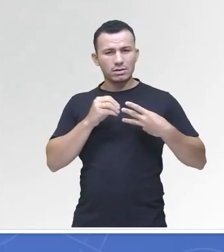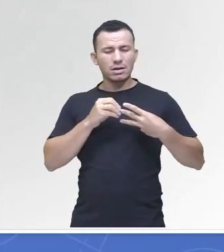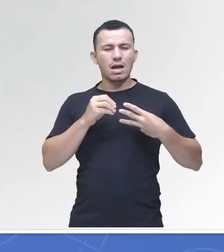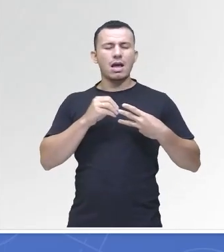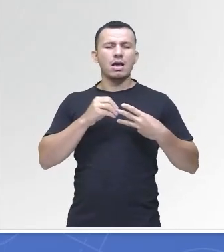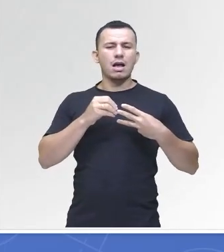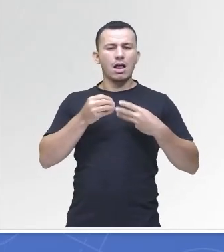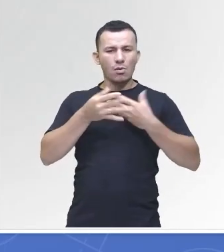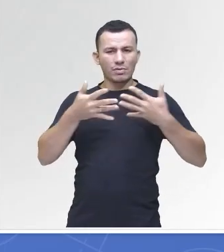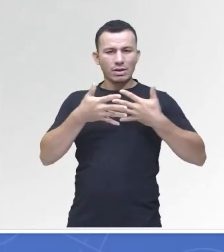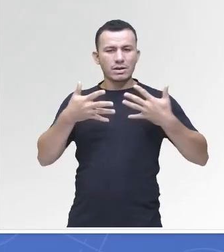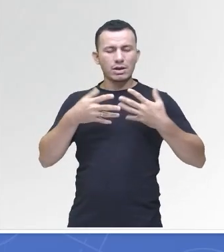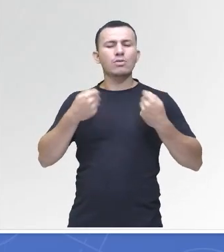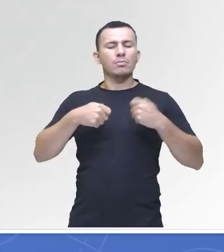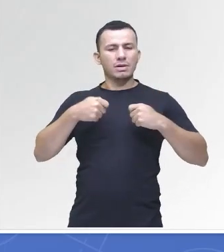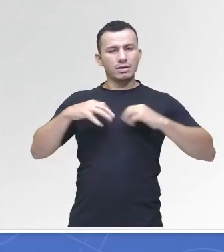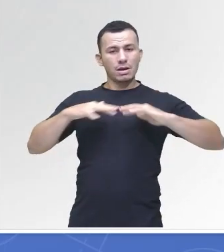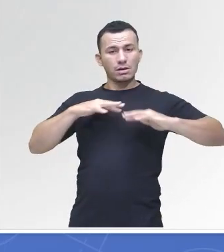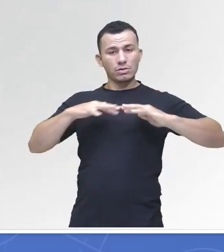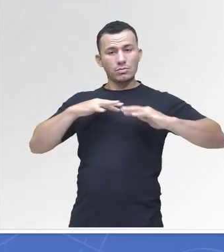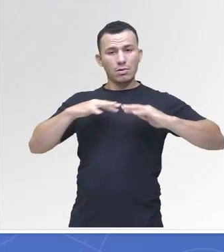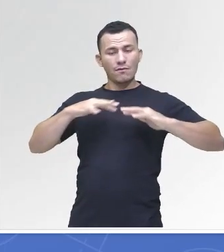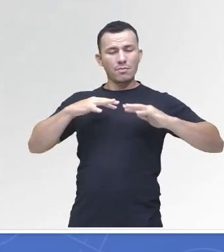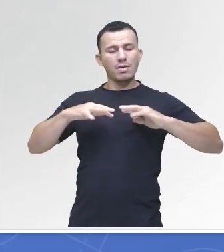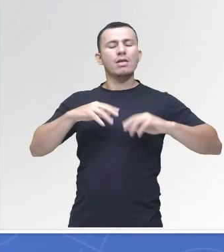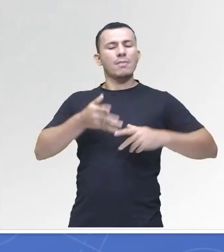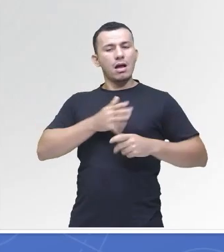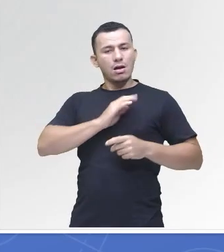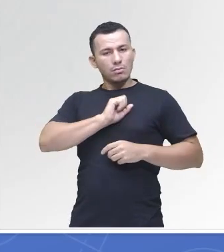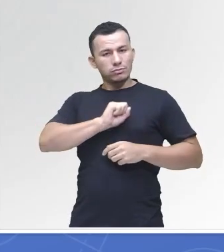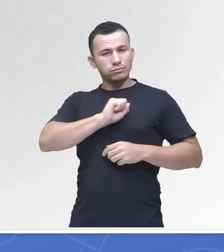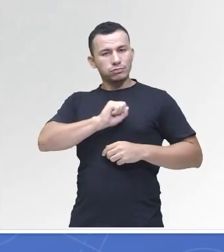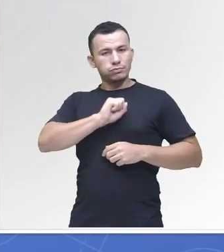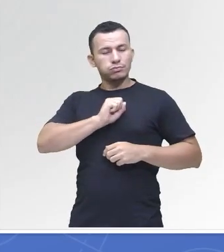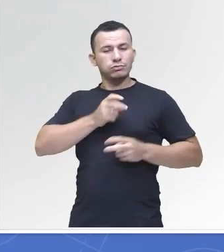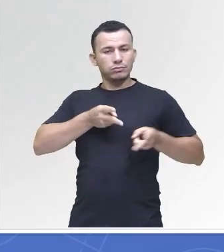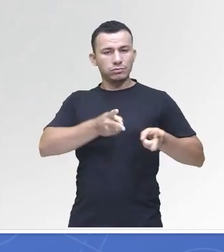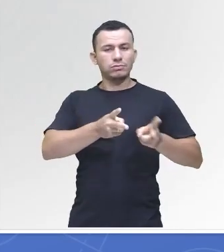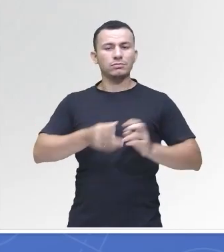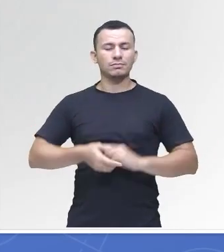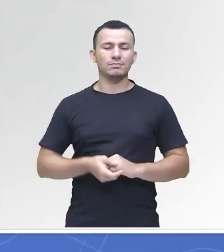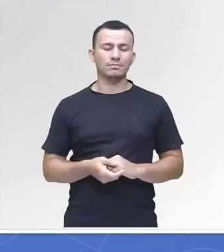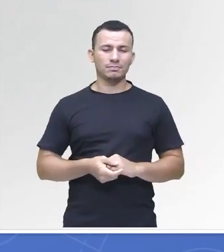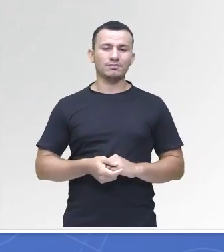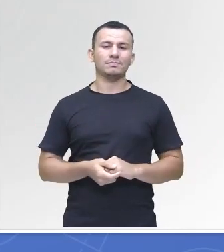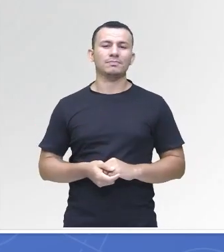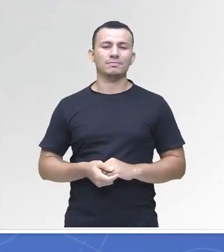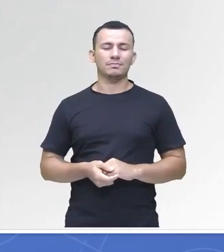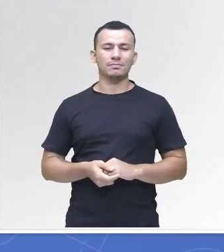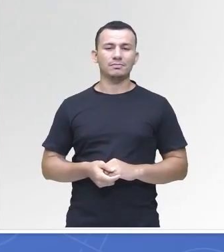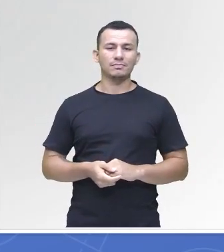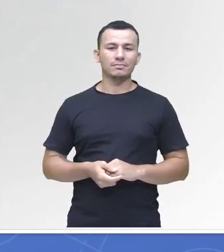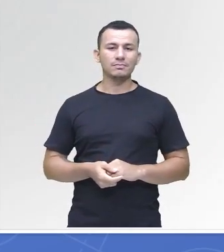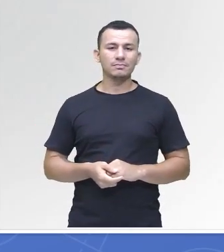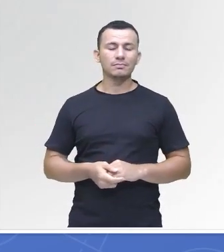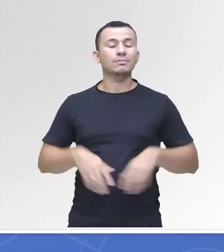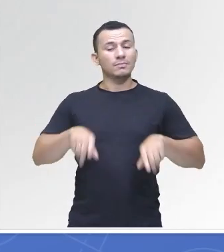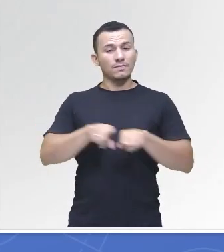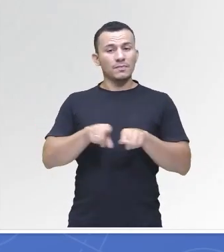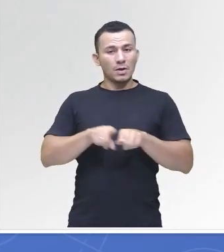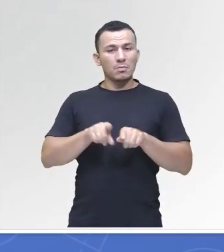tecido precisa para realizar ali, né? Para ter o seu bom funcionamento. Além disso, ele também